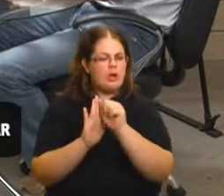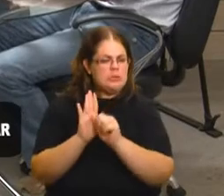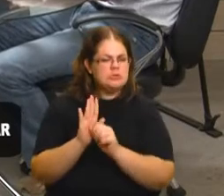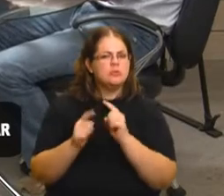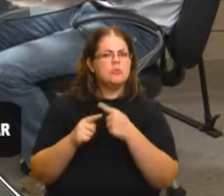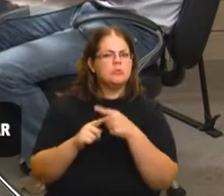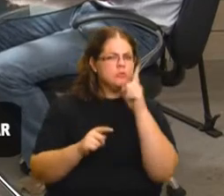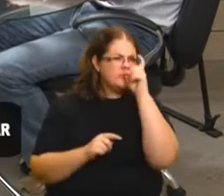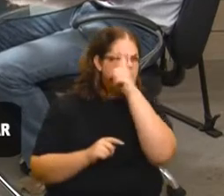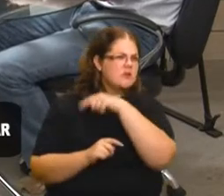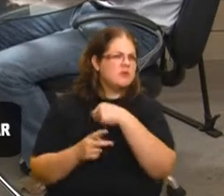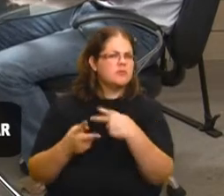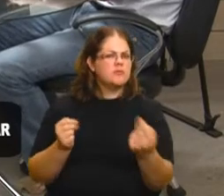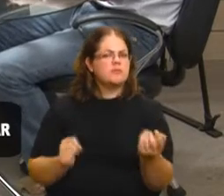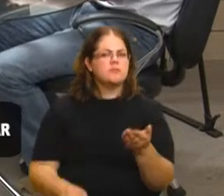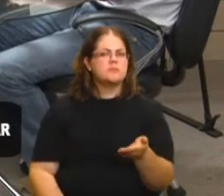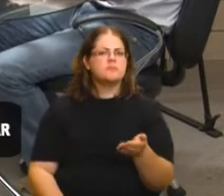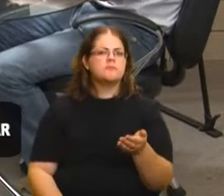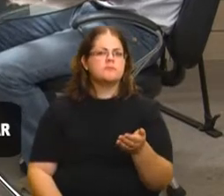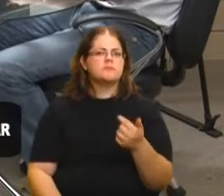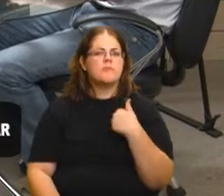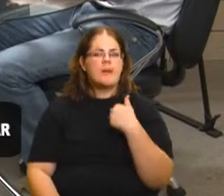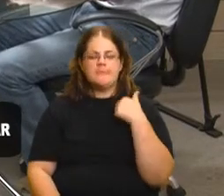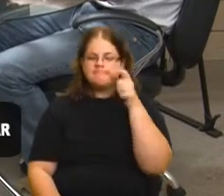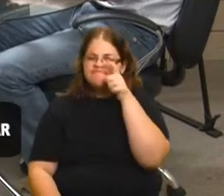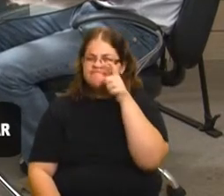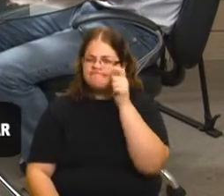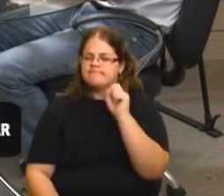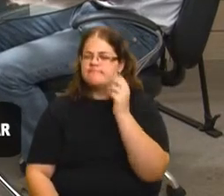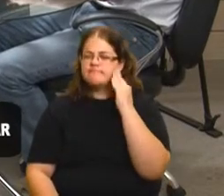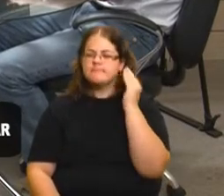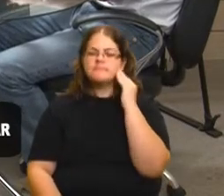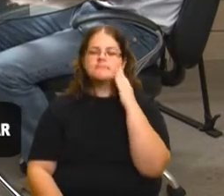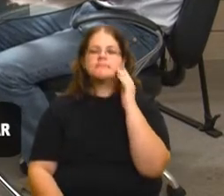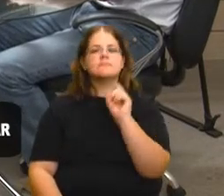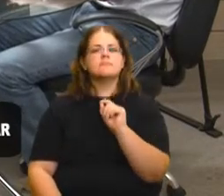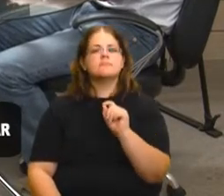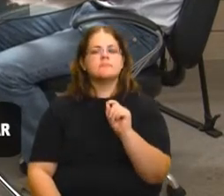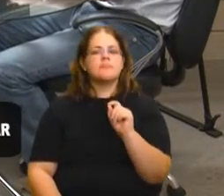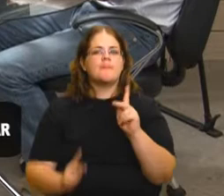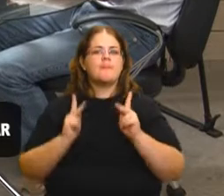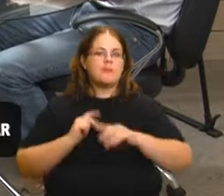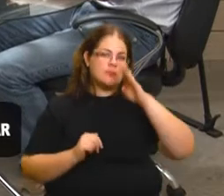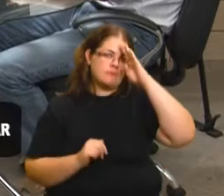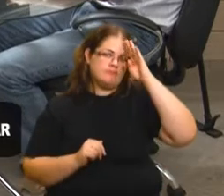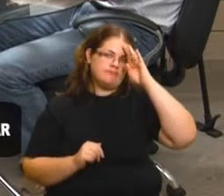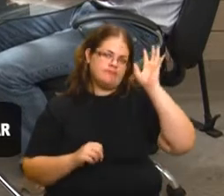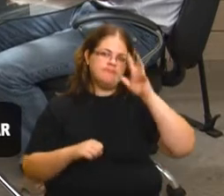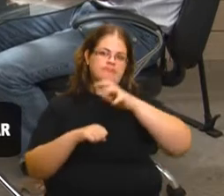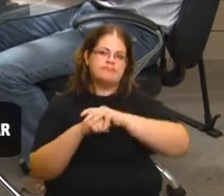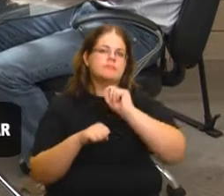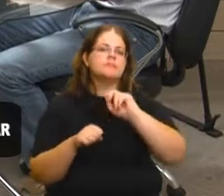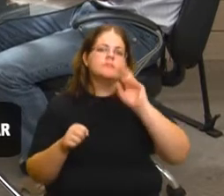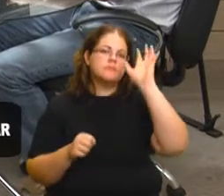qual era a dificuldade. E eu tenho uma curiosidade, eu acho que saber o seguinte. Bom, os militares